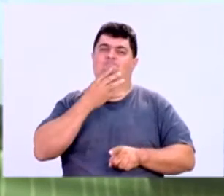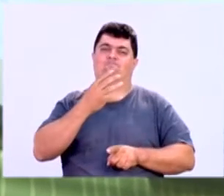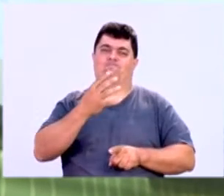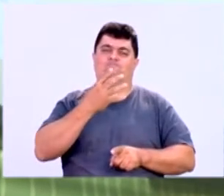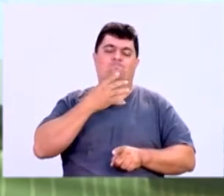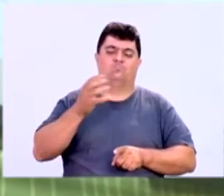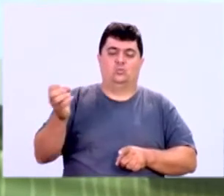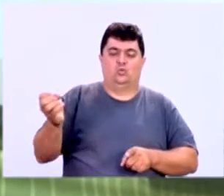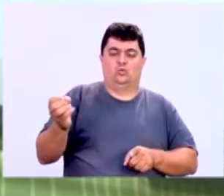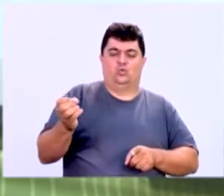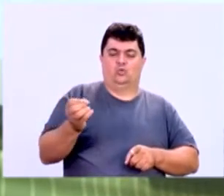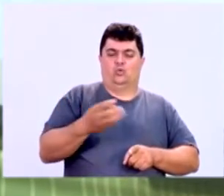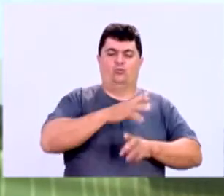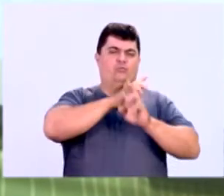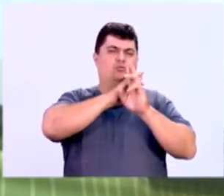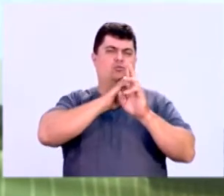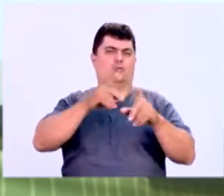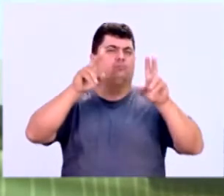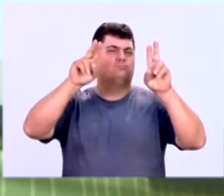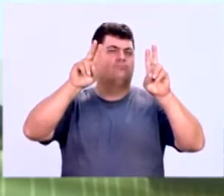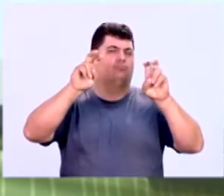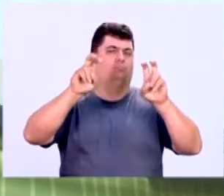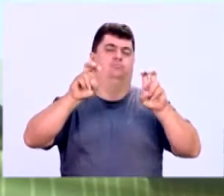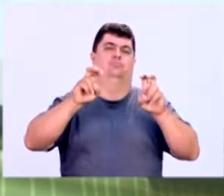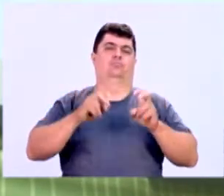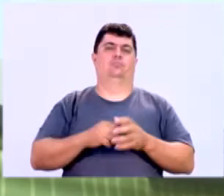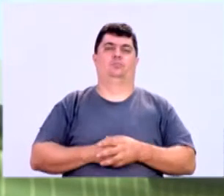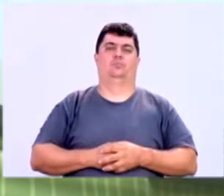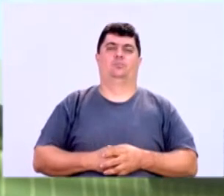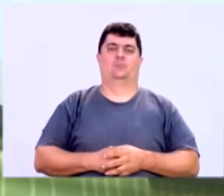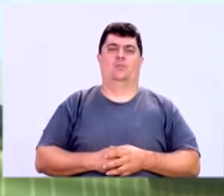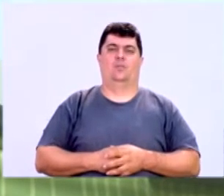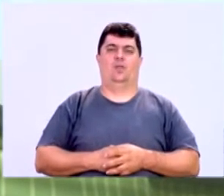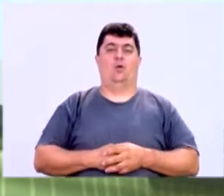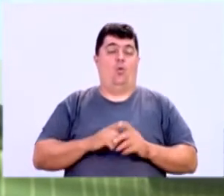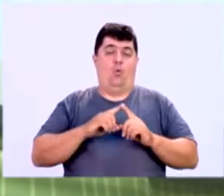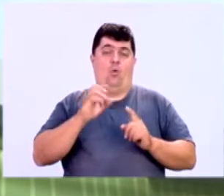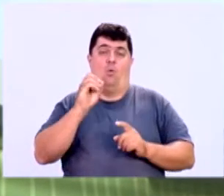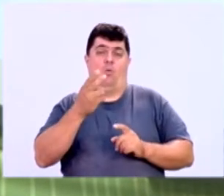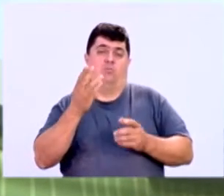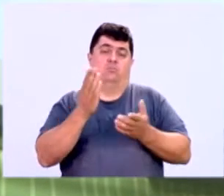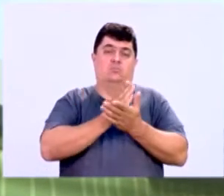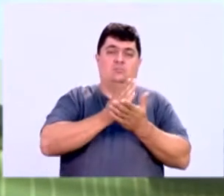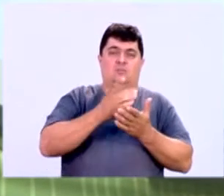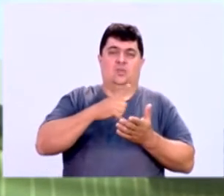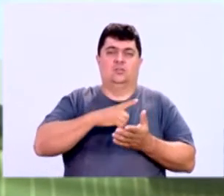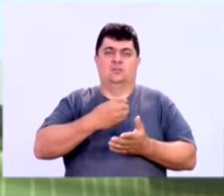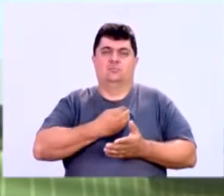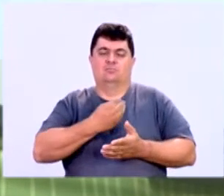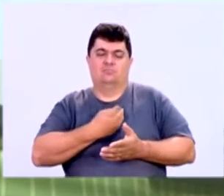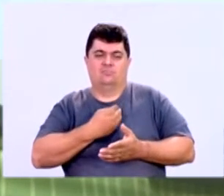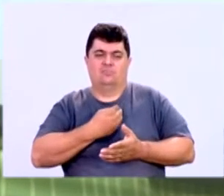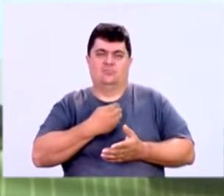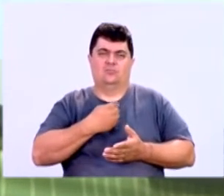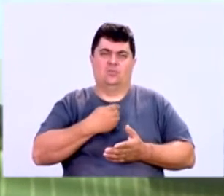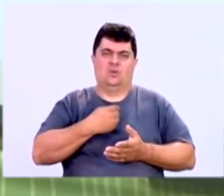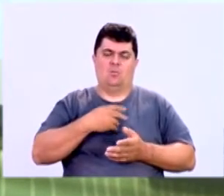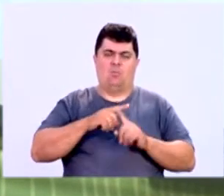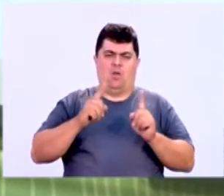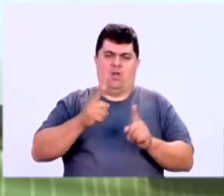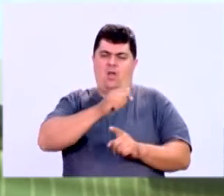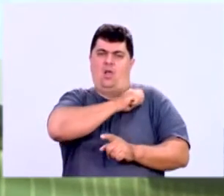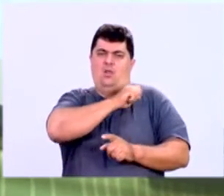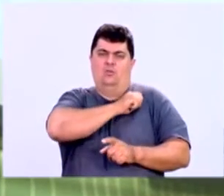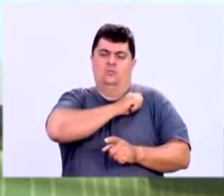novo assunto que às vezes já é do cotidiano, mas ainda o aluno não se apriorou